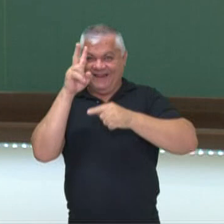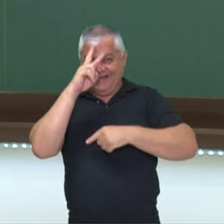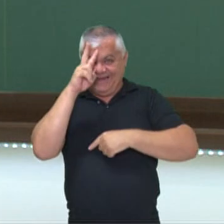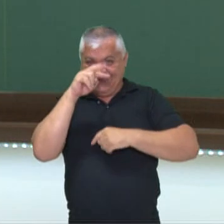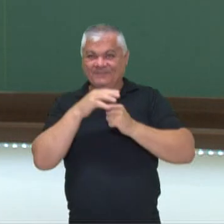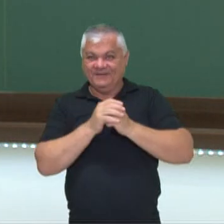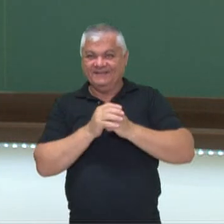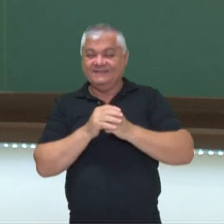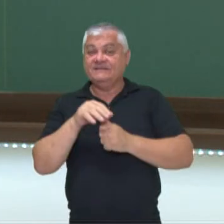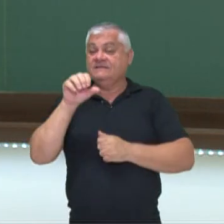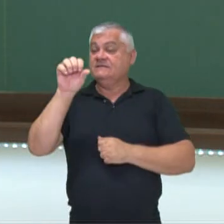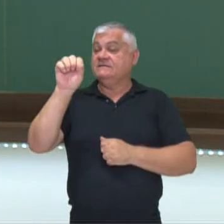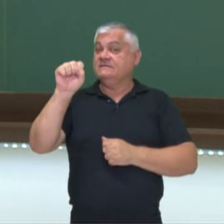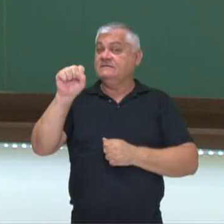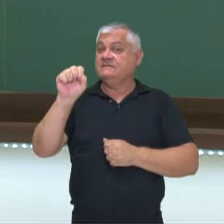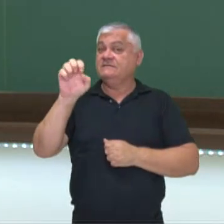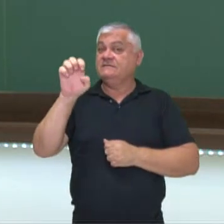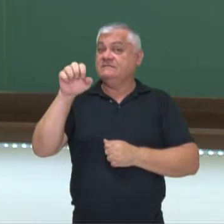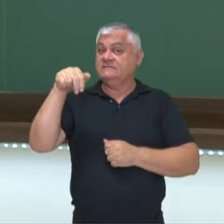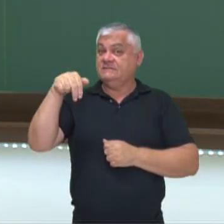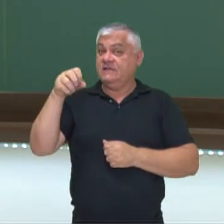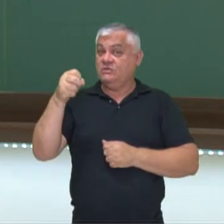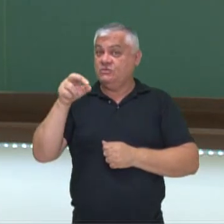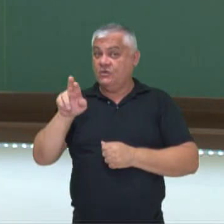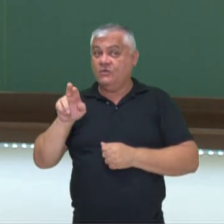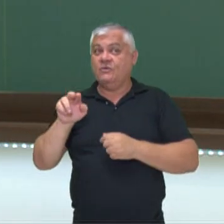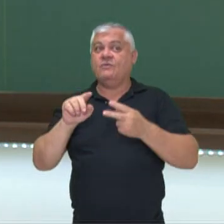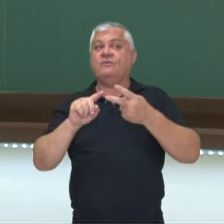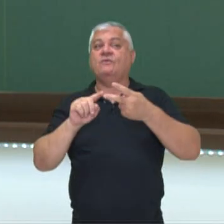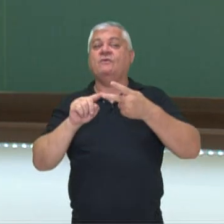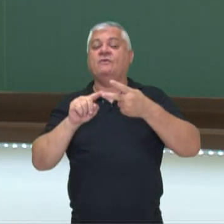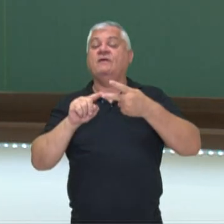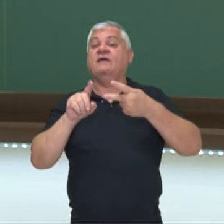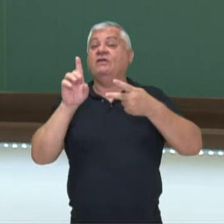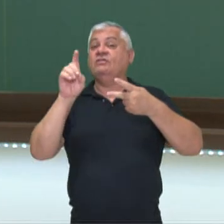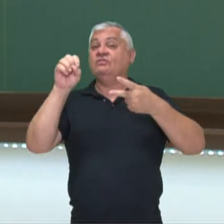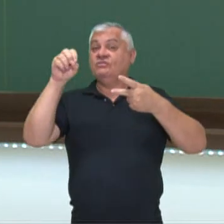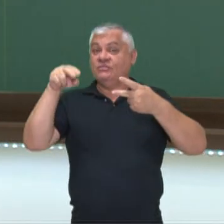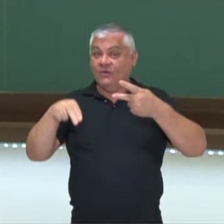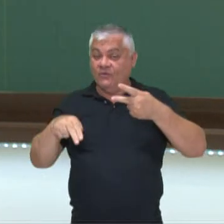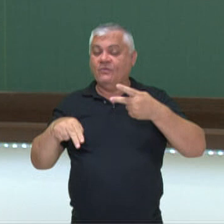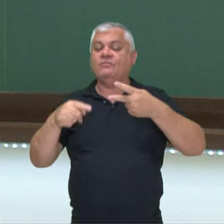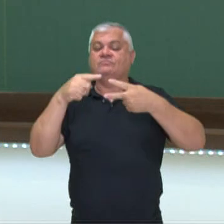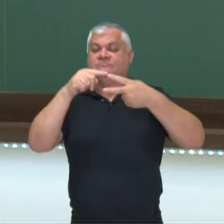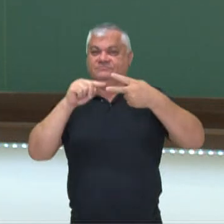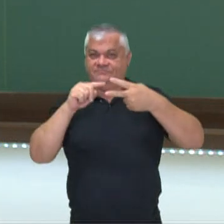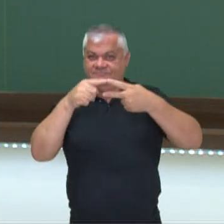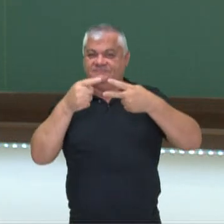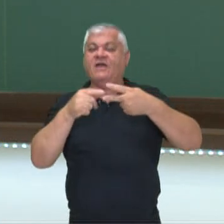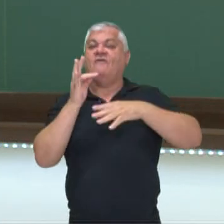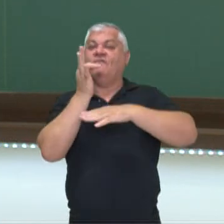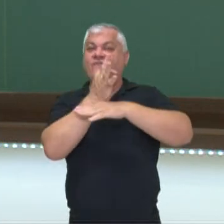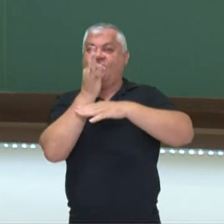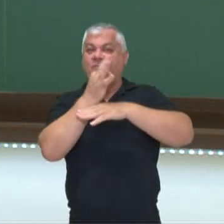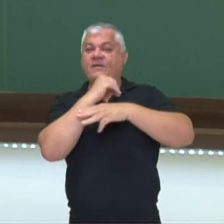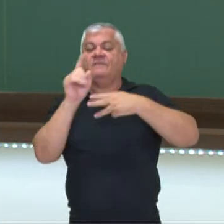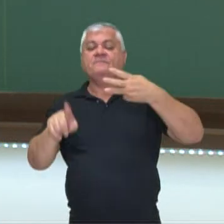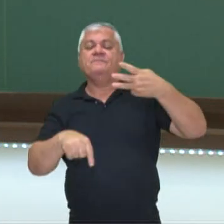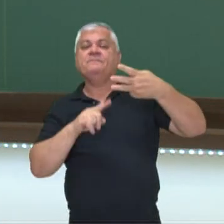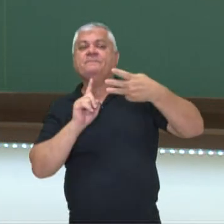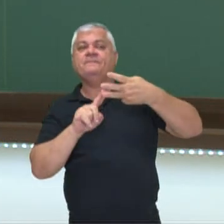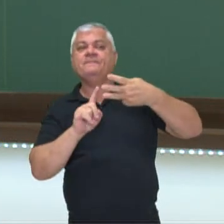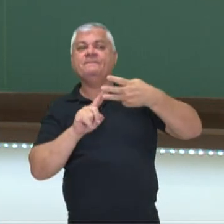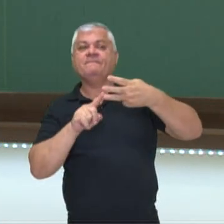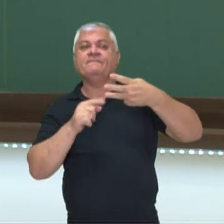é Graus de variação de formalidade até informalidade? 1 e o 2 são formais. Já o terceiro diz assim,